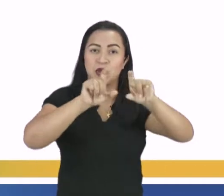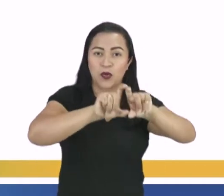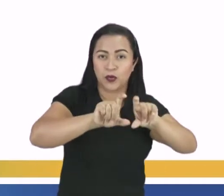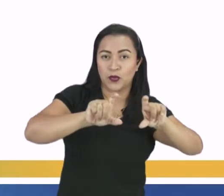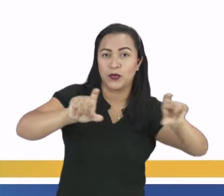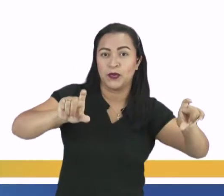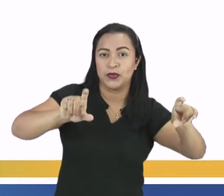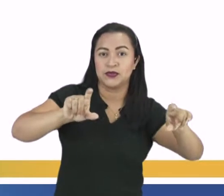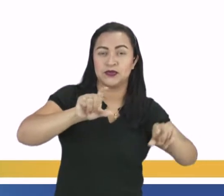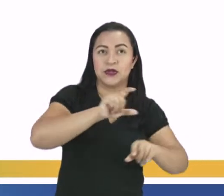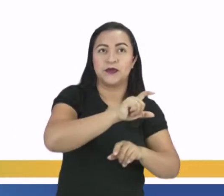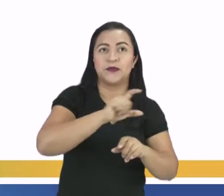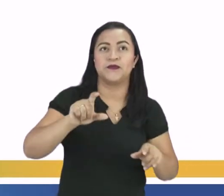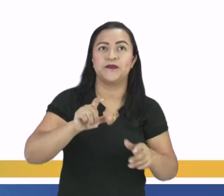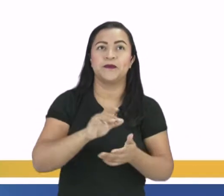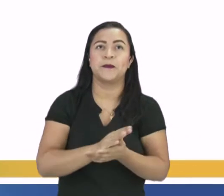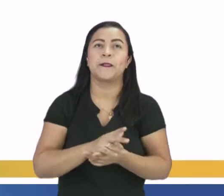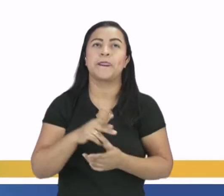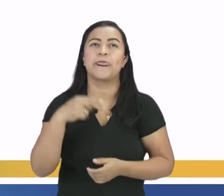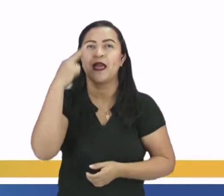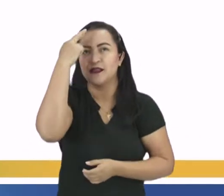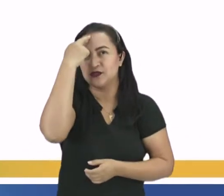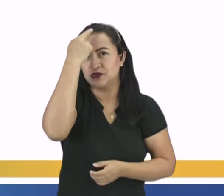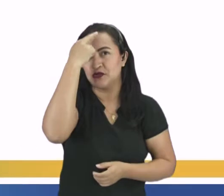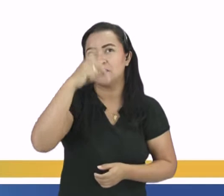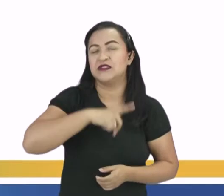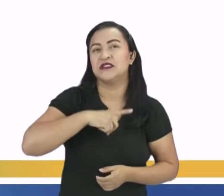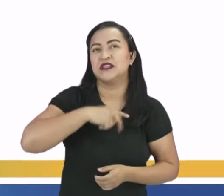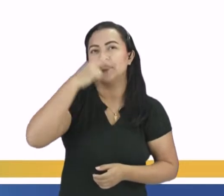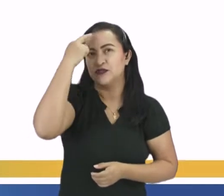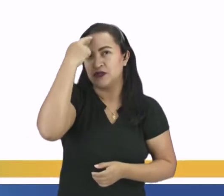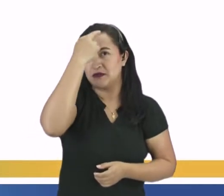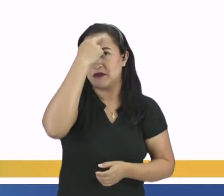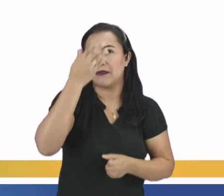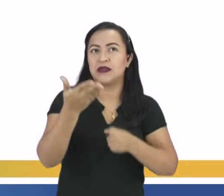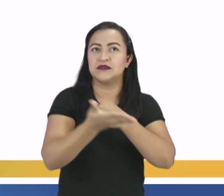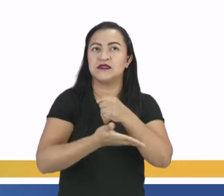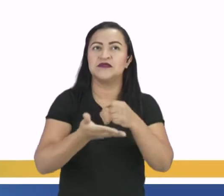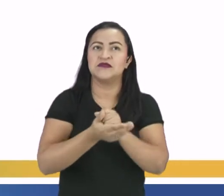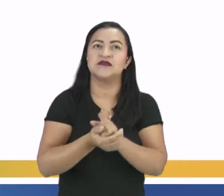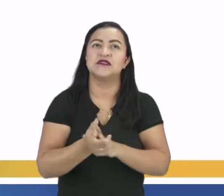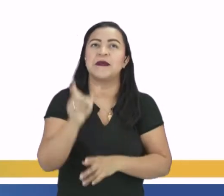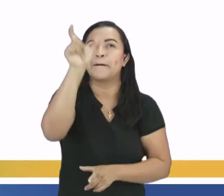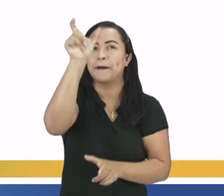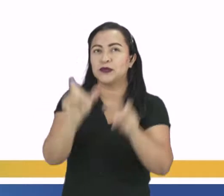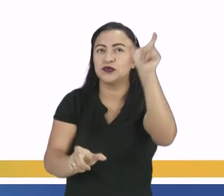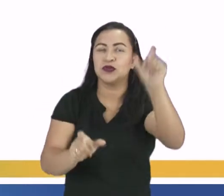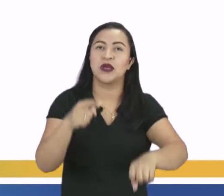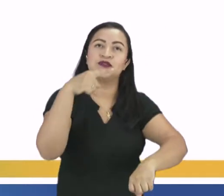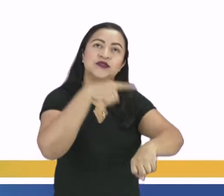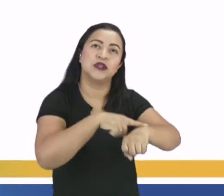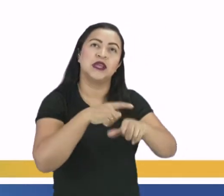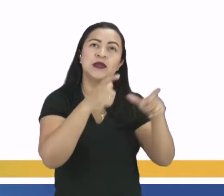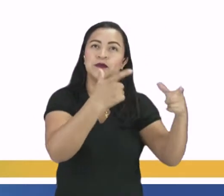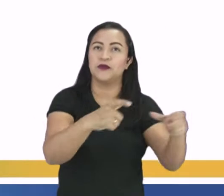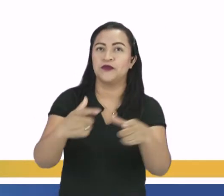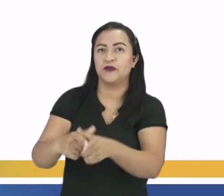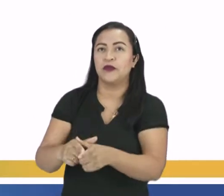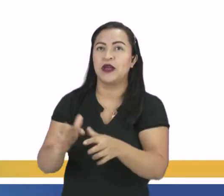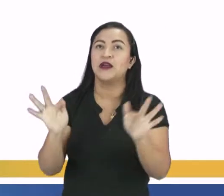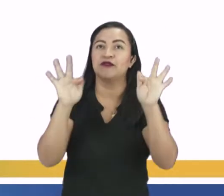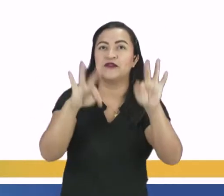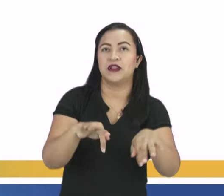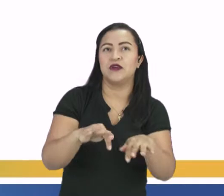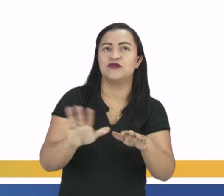básicos das narrativas: enredo, personagem, tempo, lugar e desfecho. No geral, apresentam a linguagem verbal e não